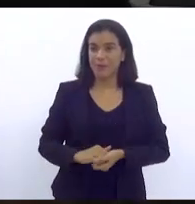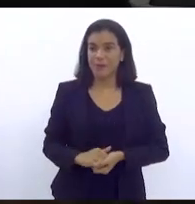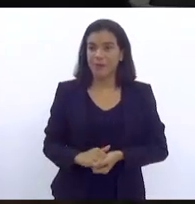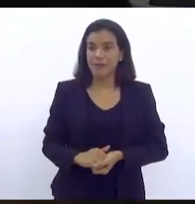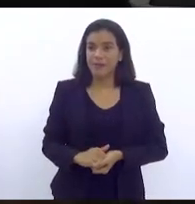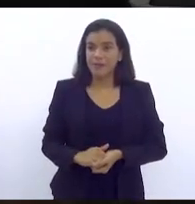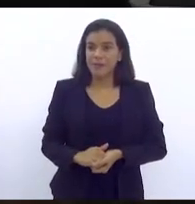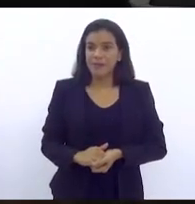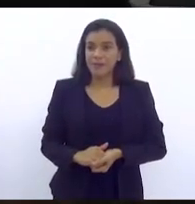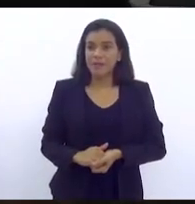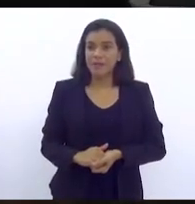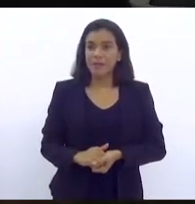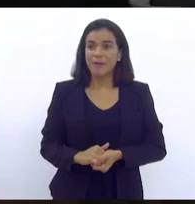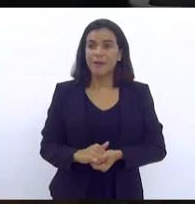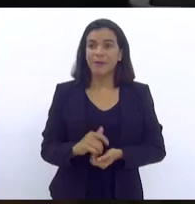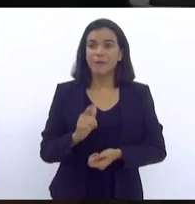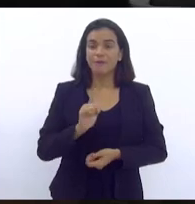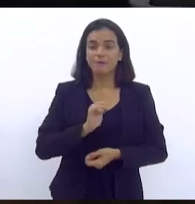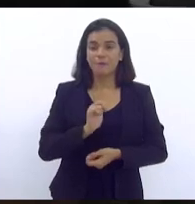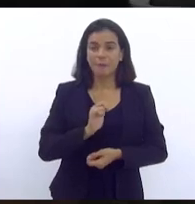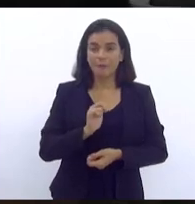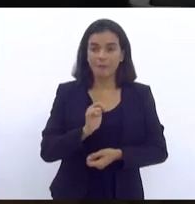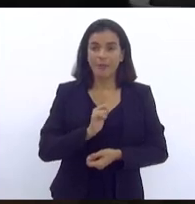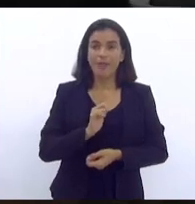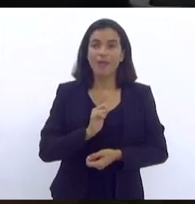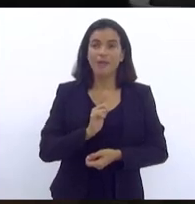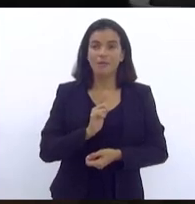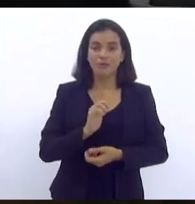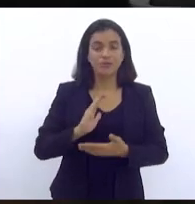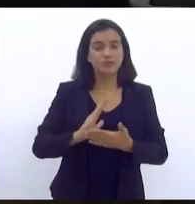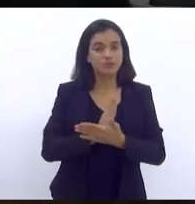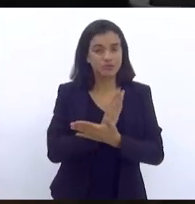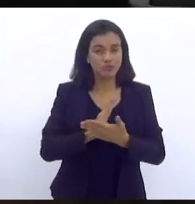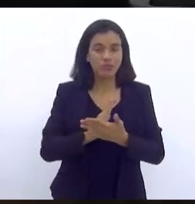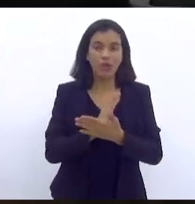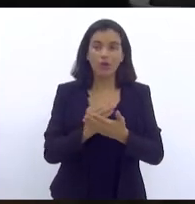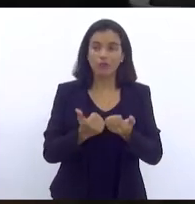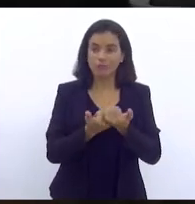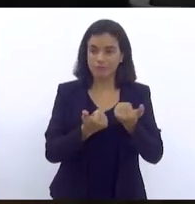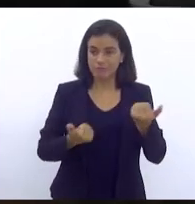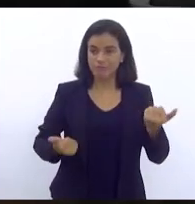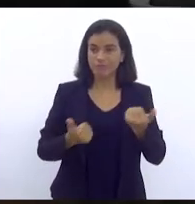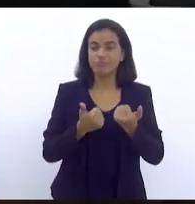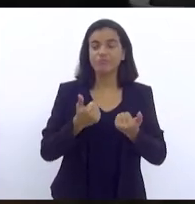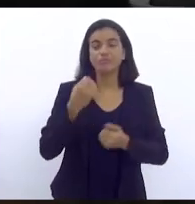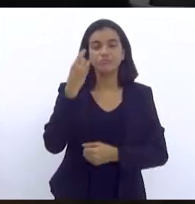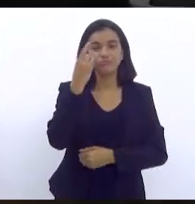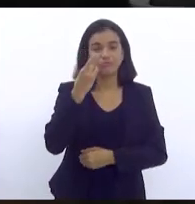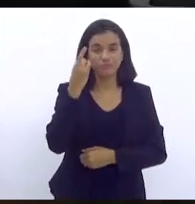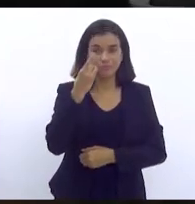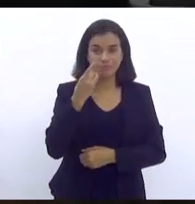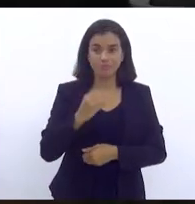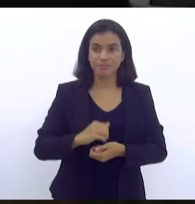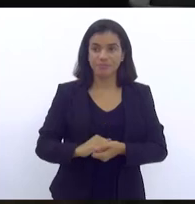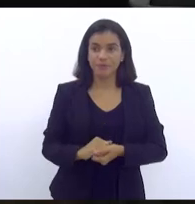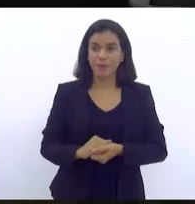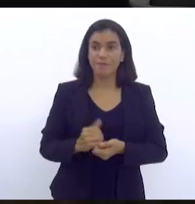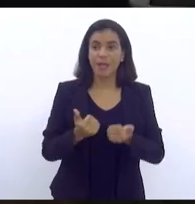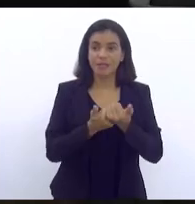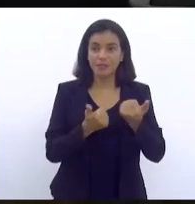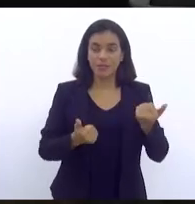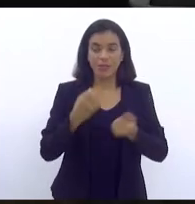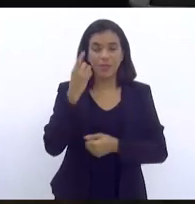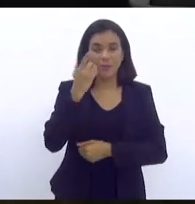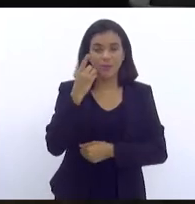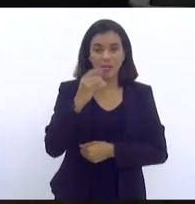eh temos aqui também para anunciar a presença de algumas assessorias parlamentares que estão acompanhando a audiência aqui conosco Assessoria do